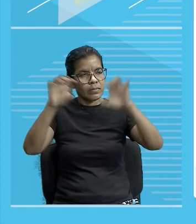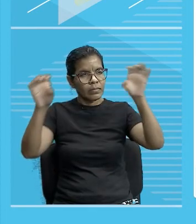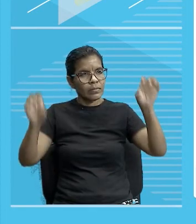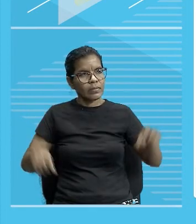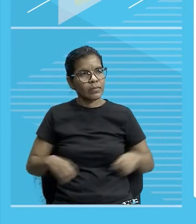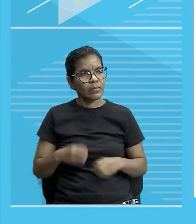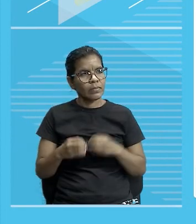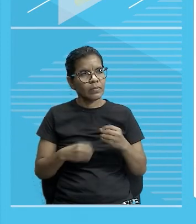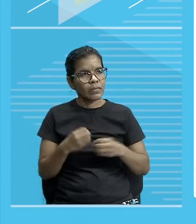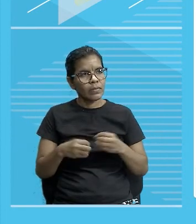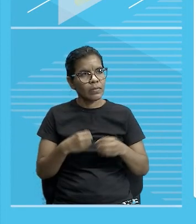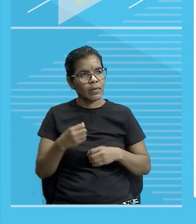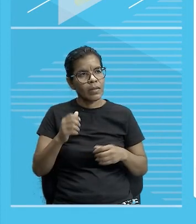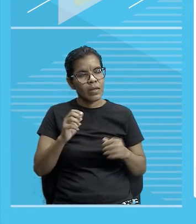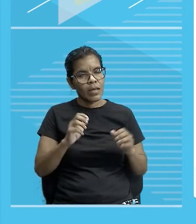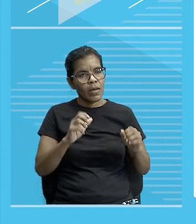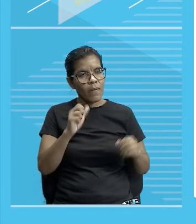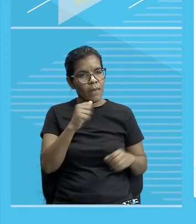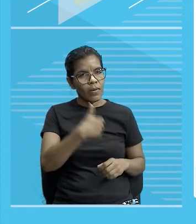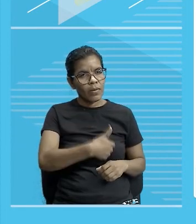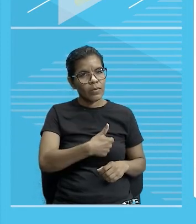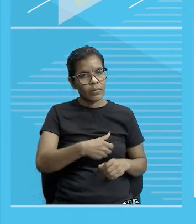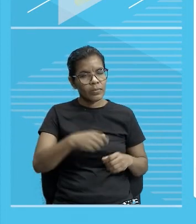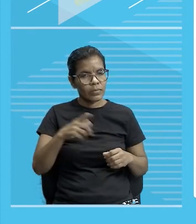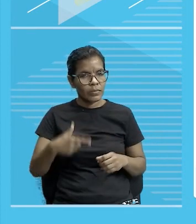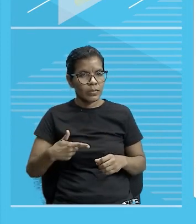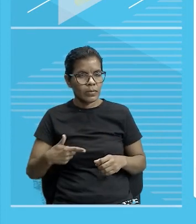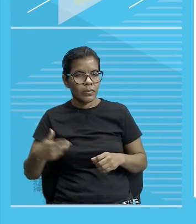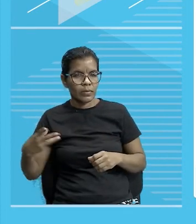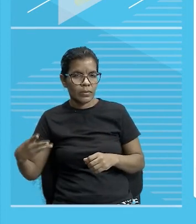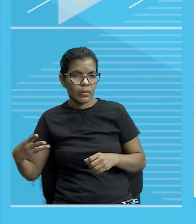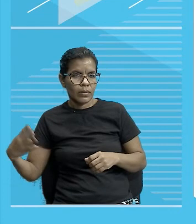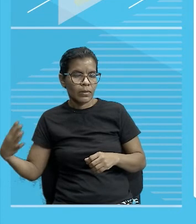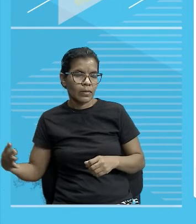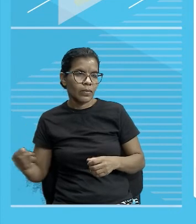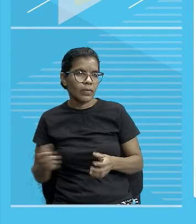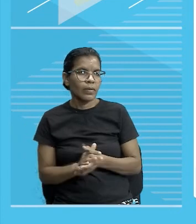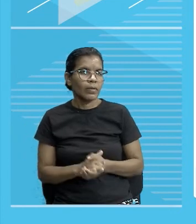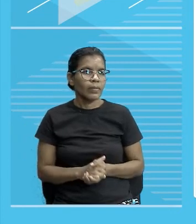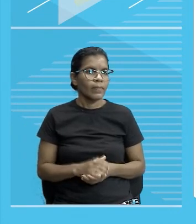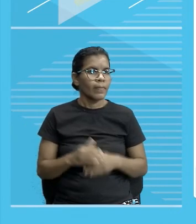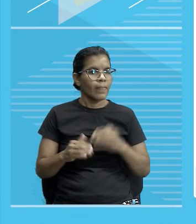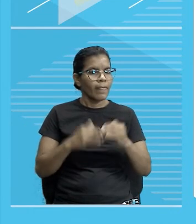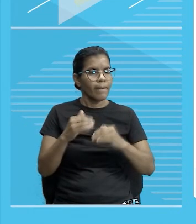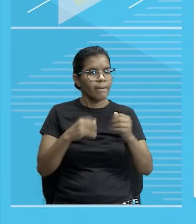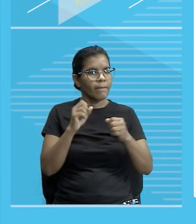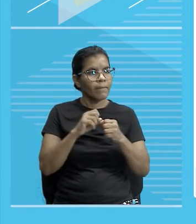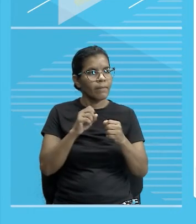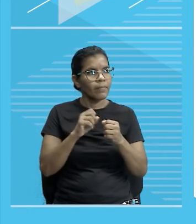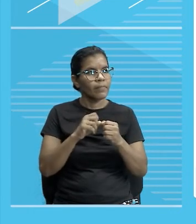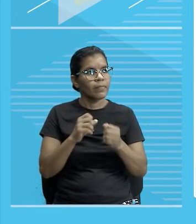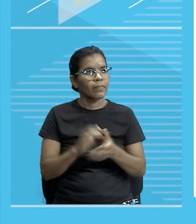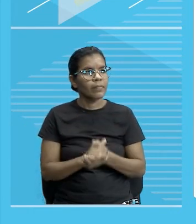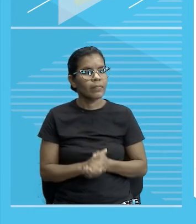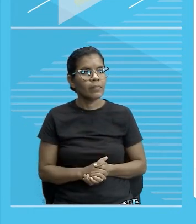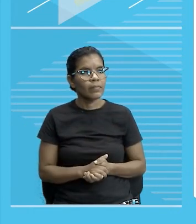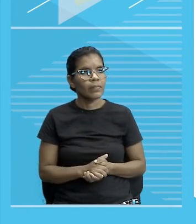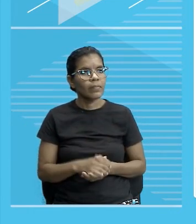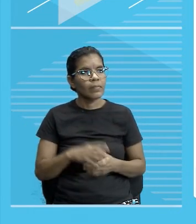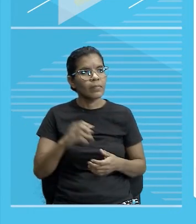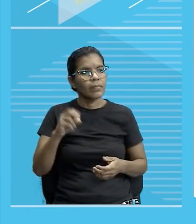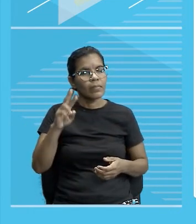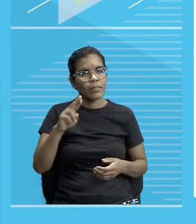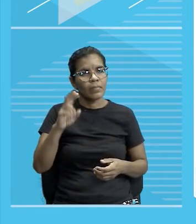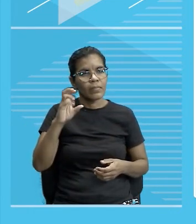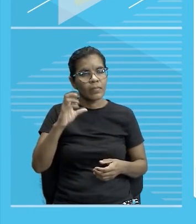vou dizer eu passo um passo Dois Passo três passo quatro são procedimentos professor e orçamentos a